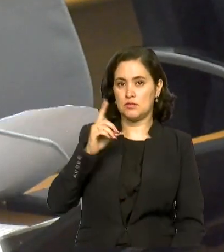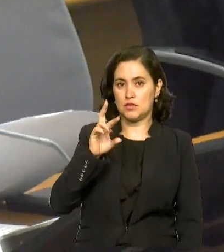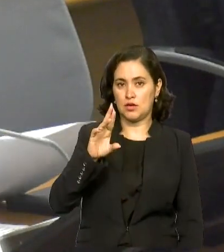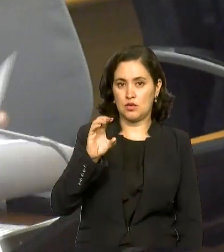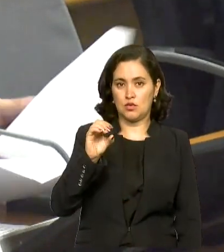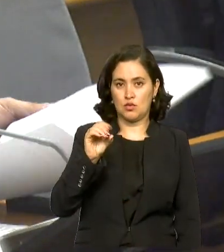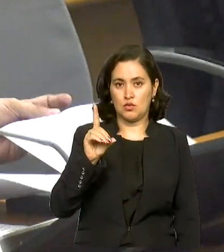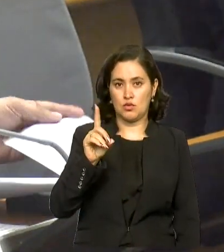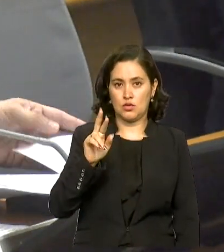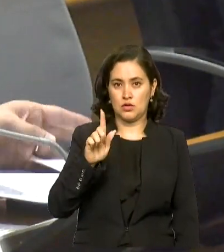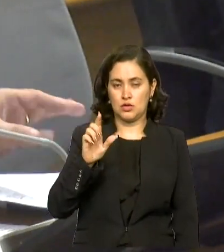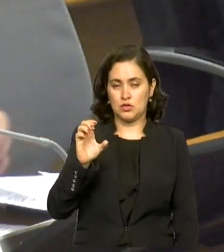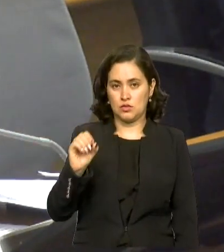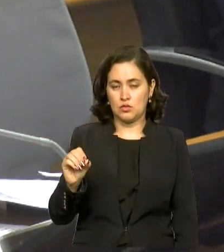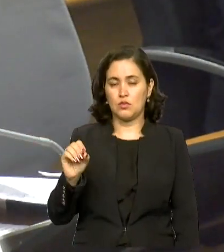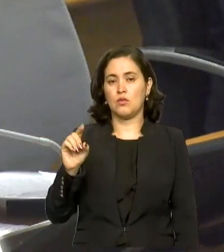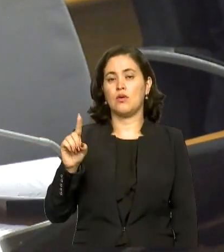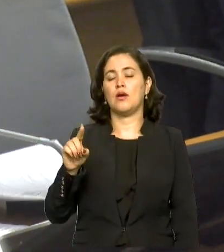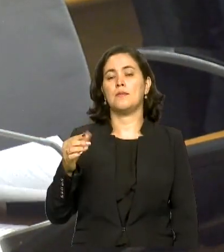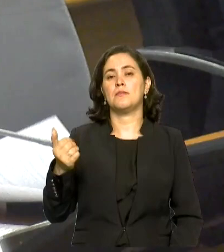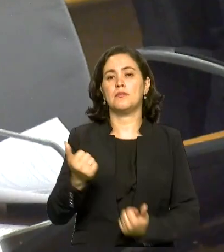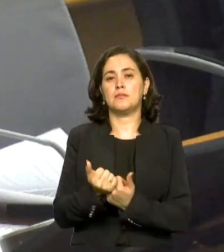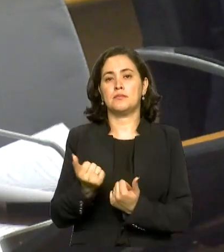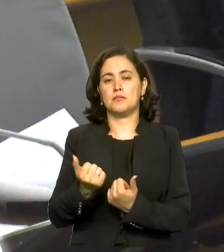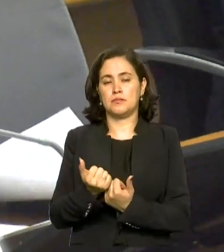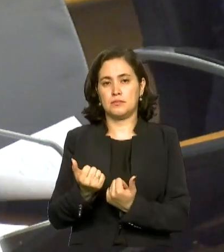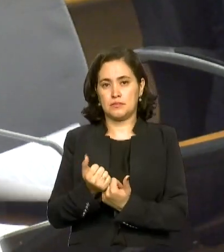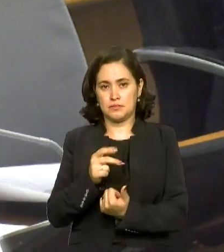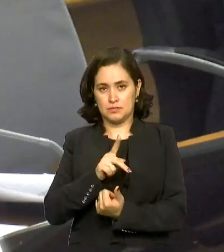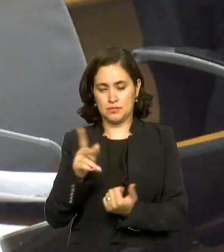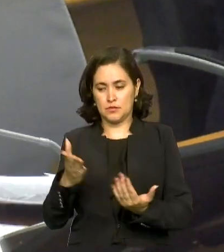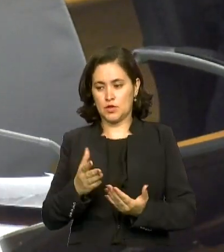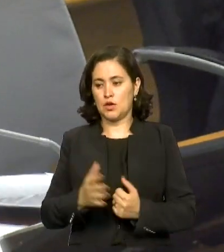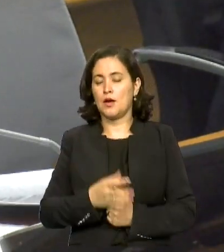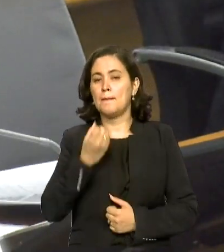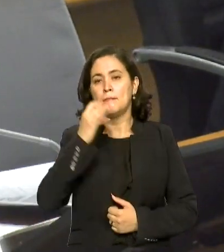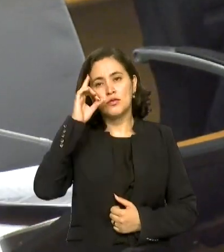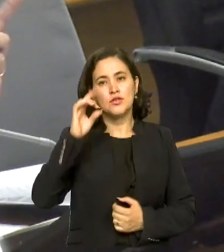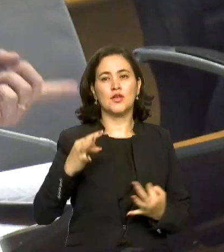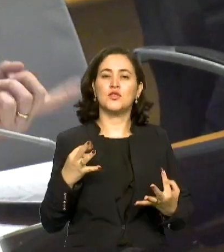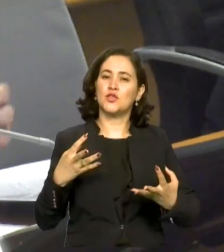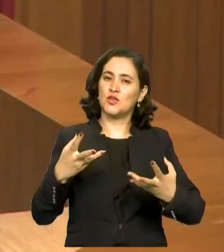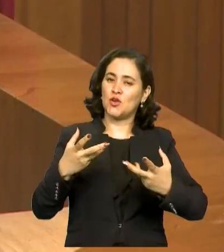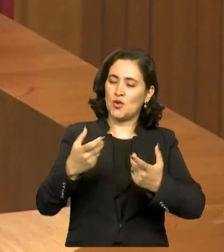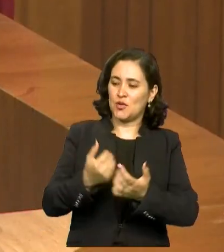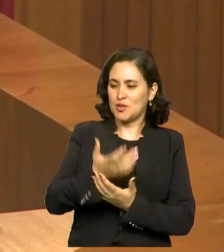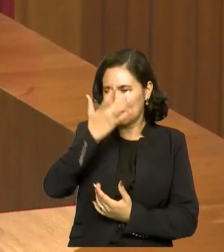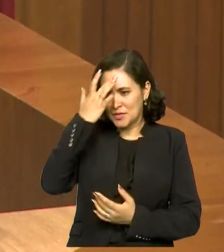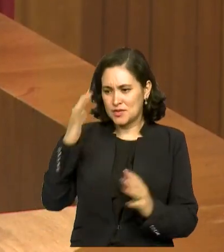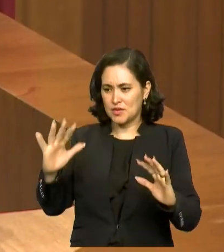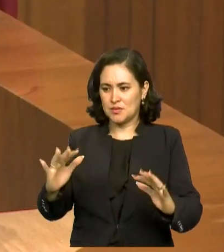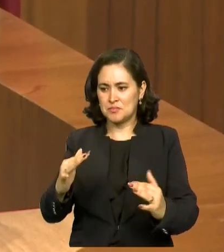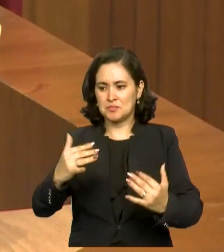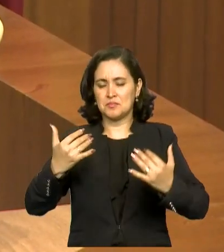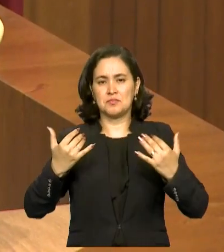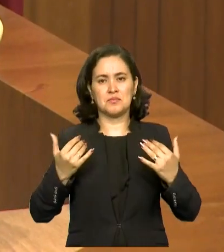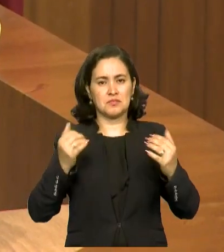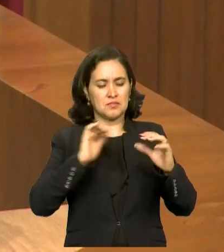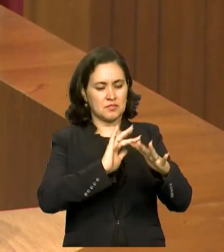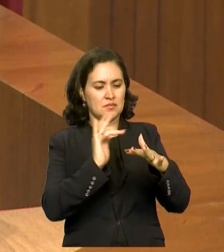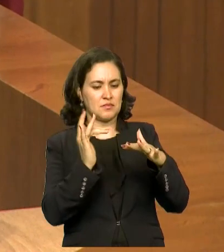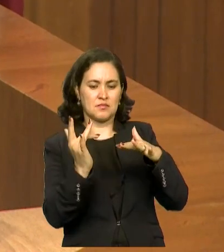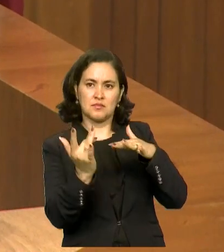a todos, bom dia quem está aí nos acompanhando pelas redes sociais, pela TV Assembleia. Bom